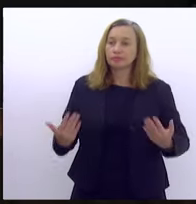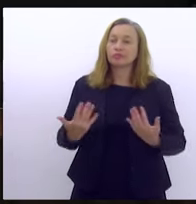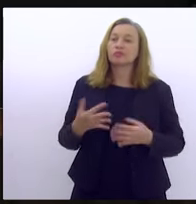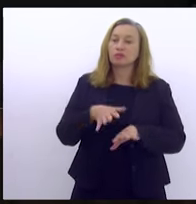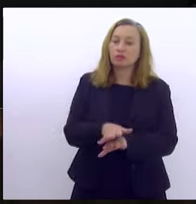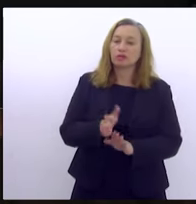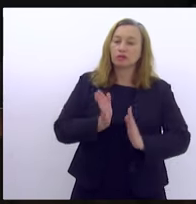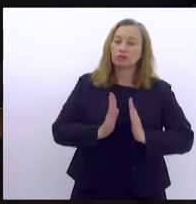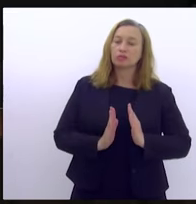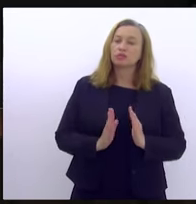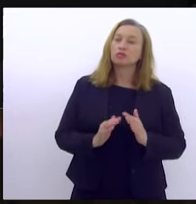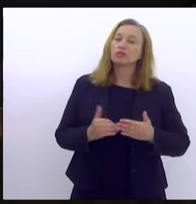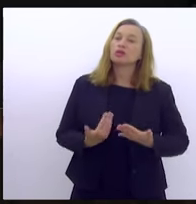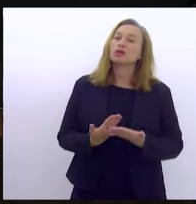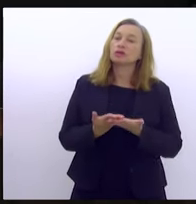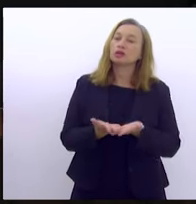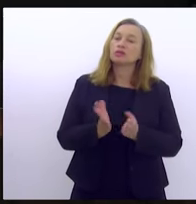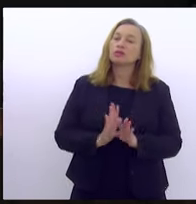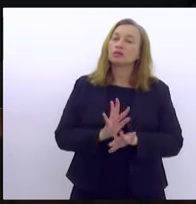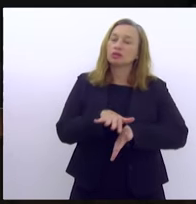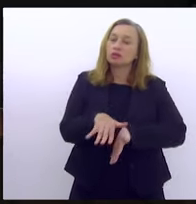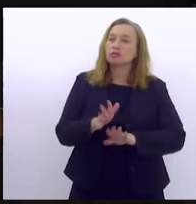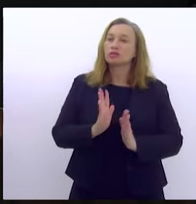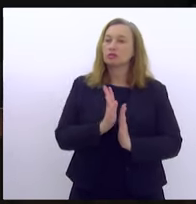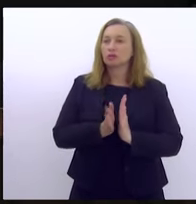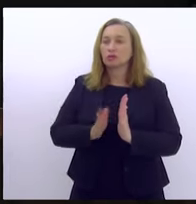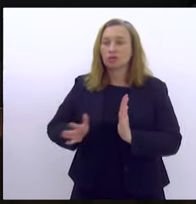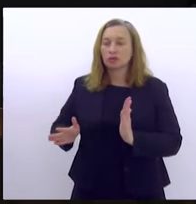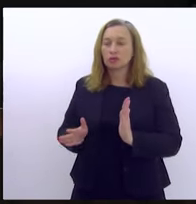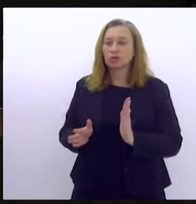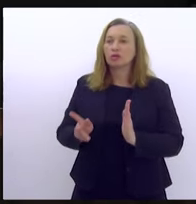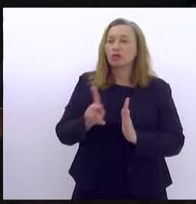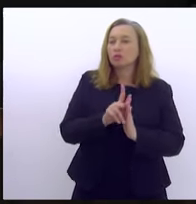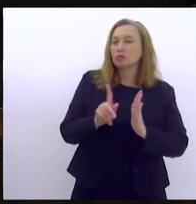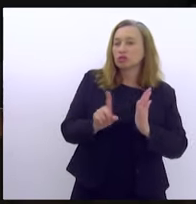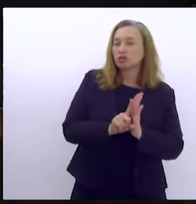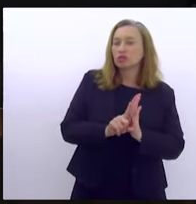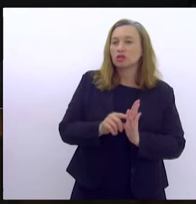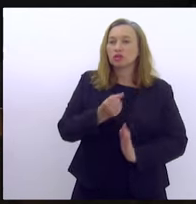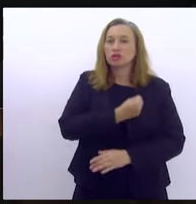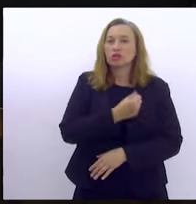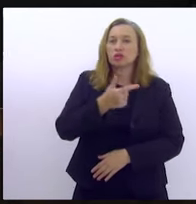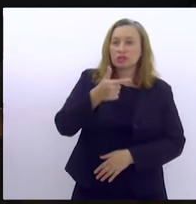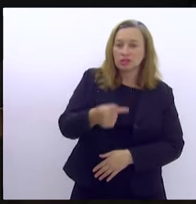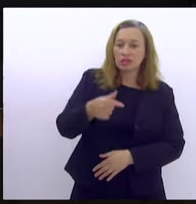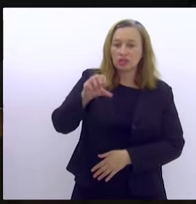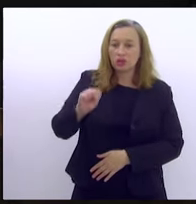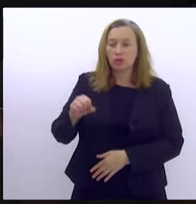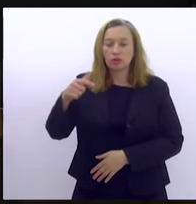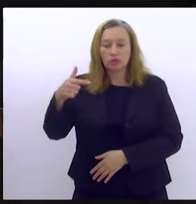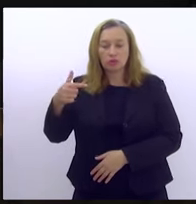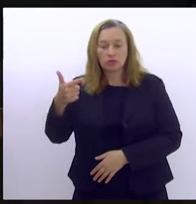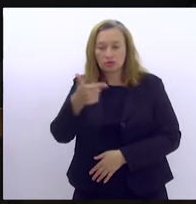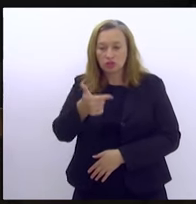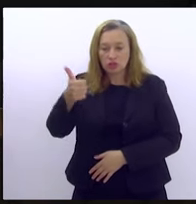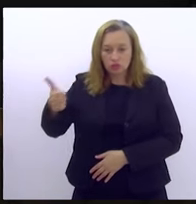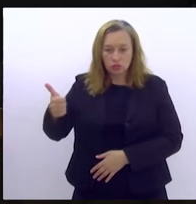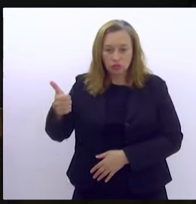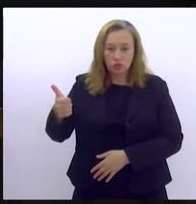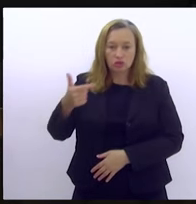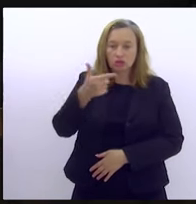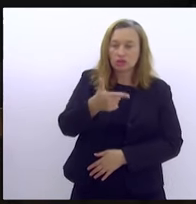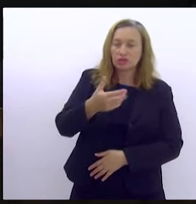inclusão, requerimentos de inclusão na ordem do dia dos projetos de lei número 7821,